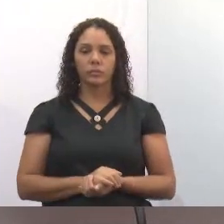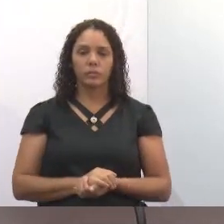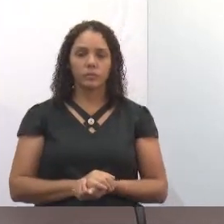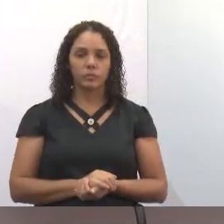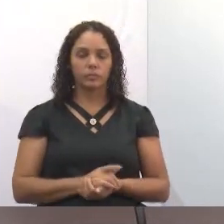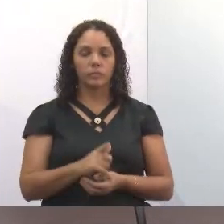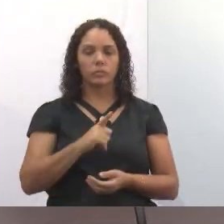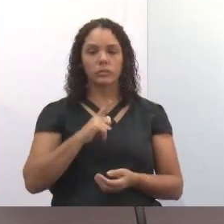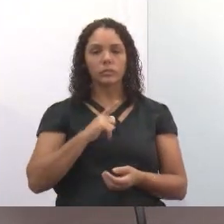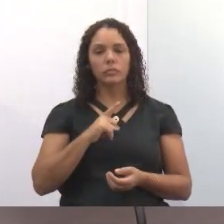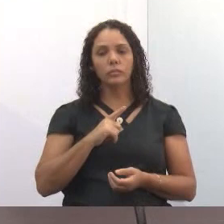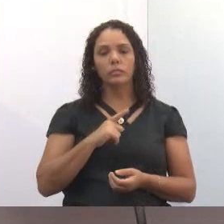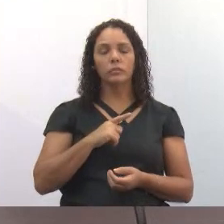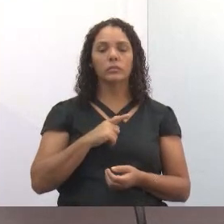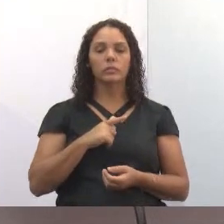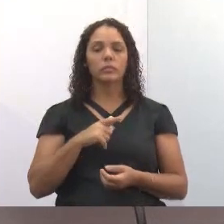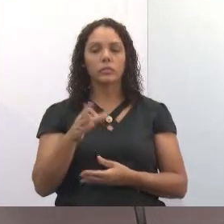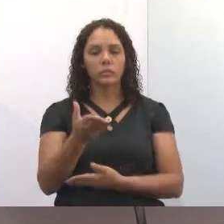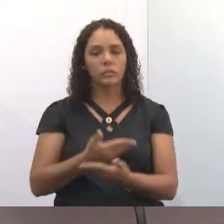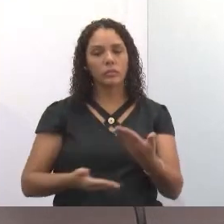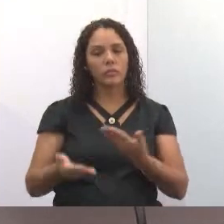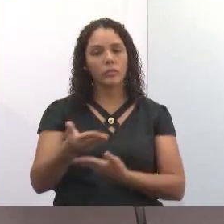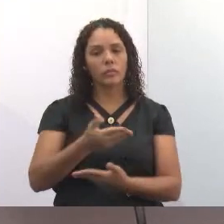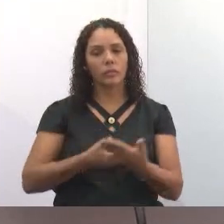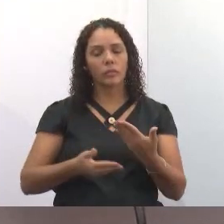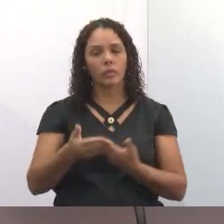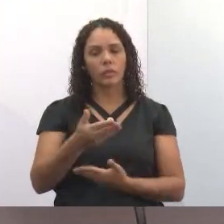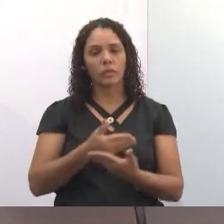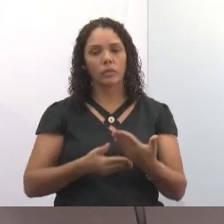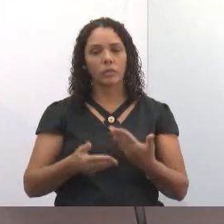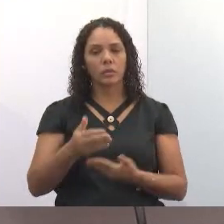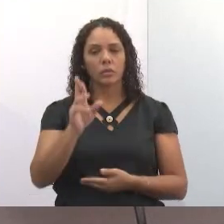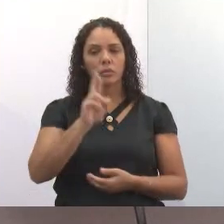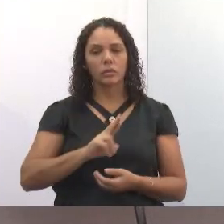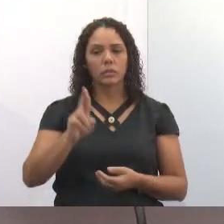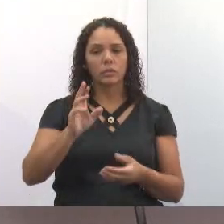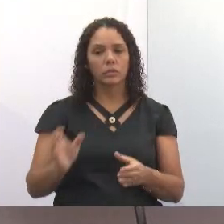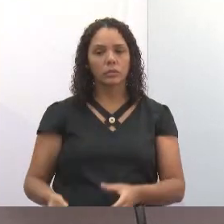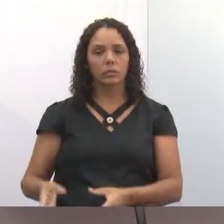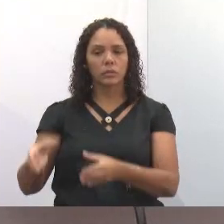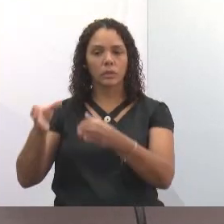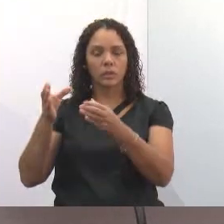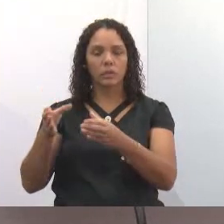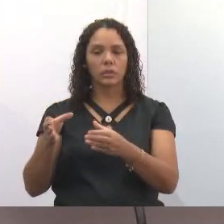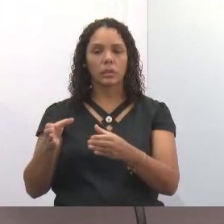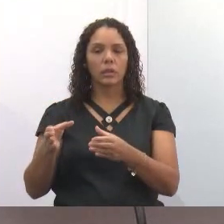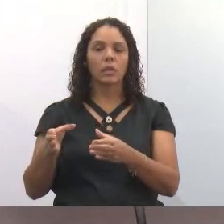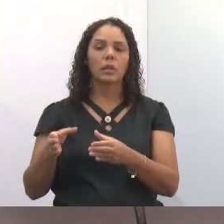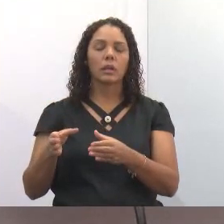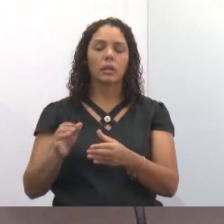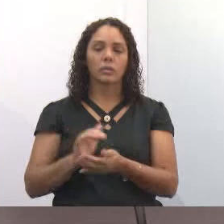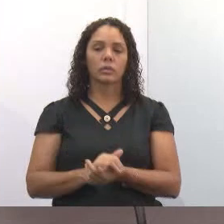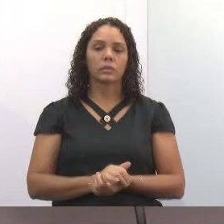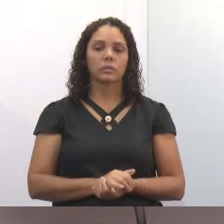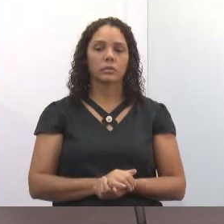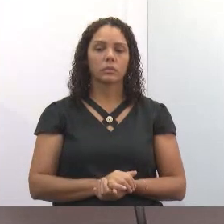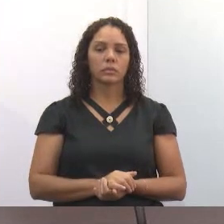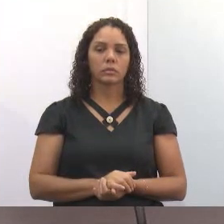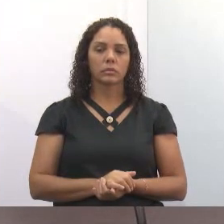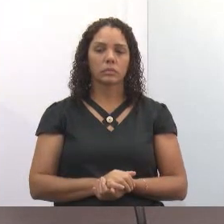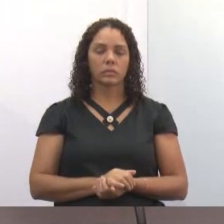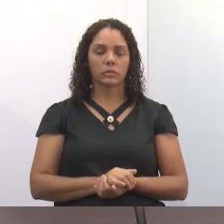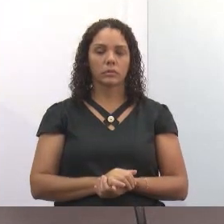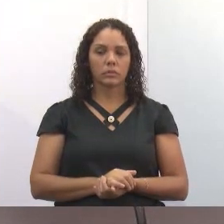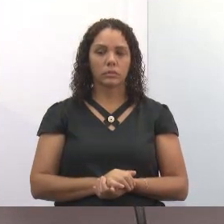adotamos um sistema de revezamento entre a utilização do reservatório e o abastecimento direto da adutora. Com o